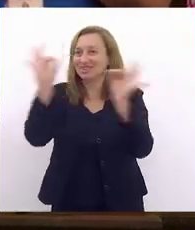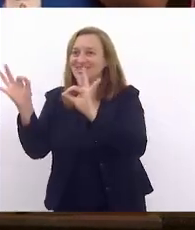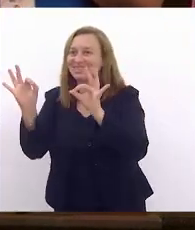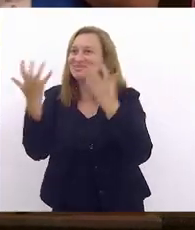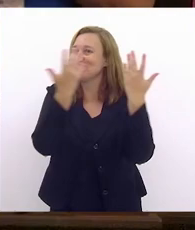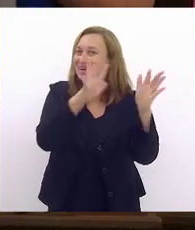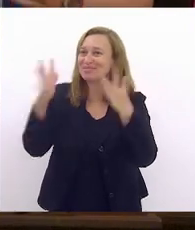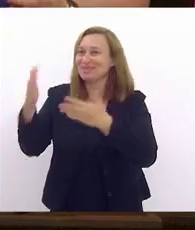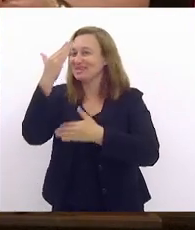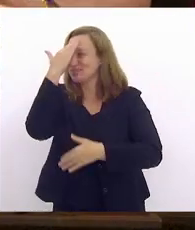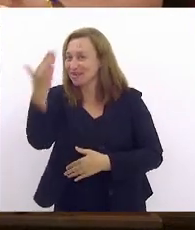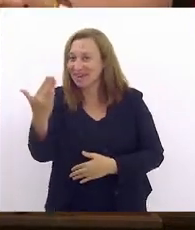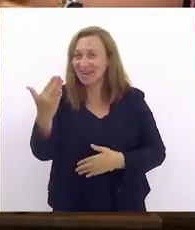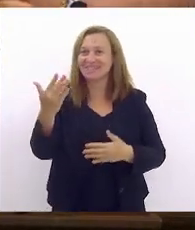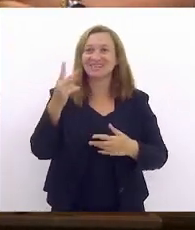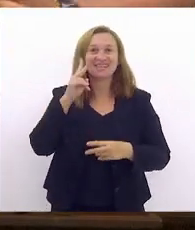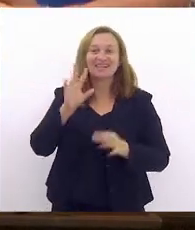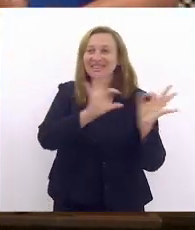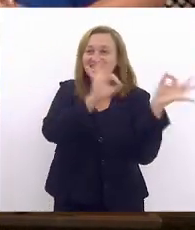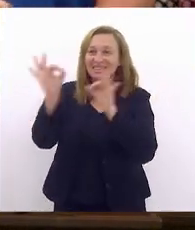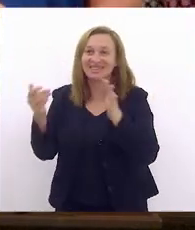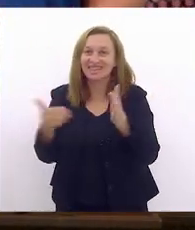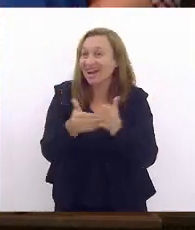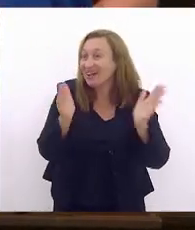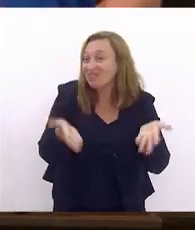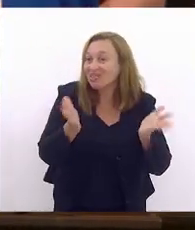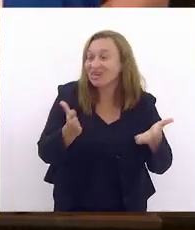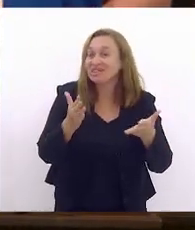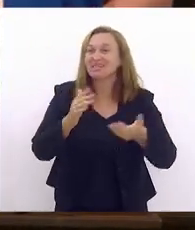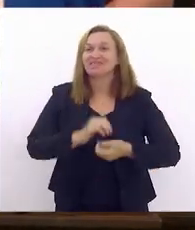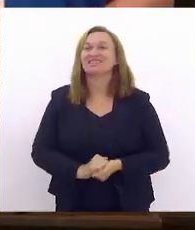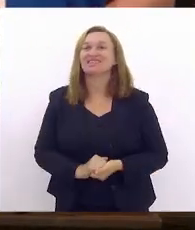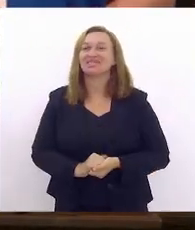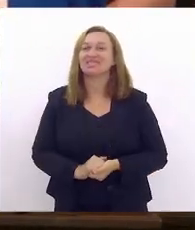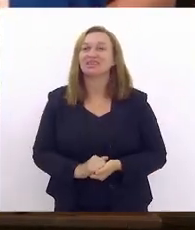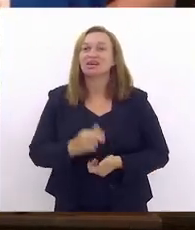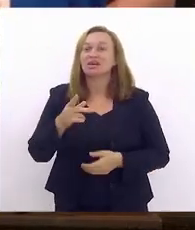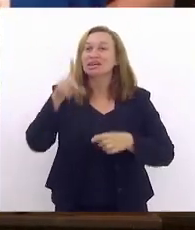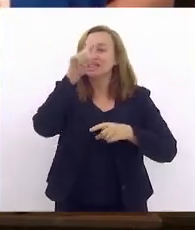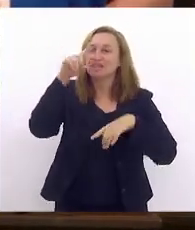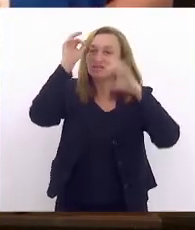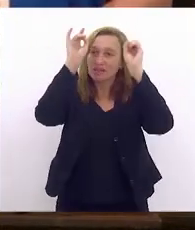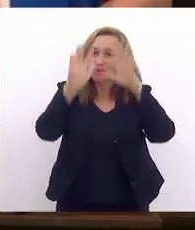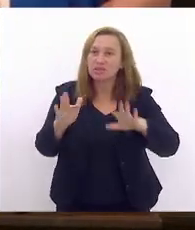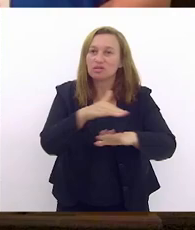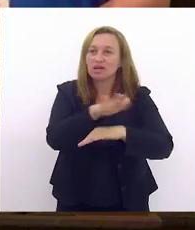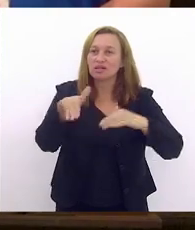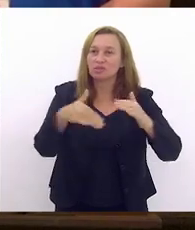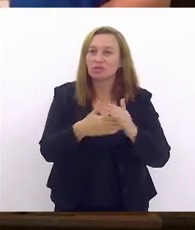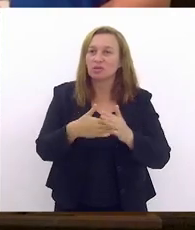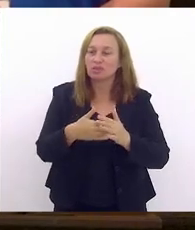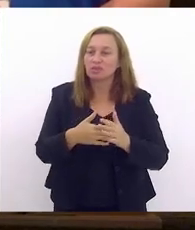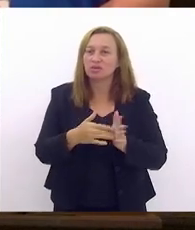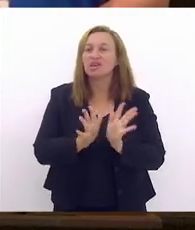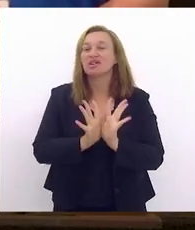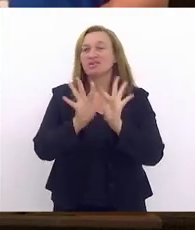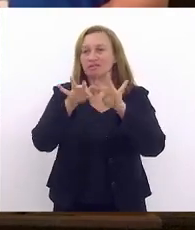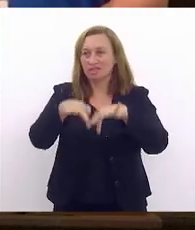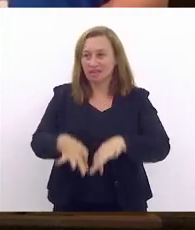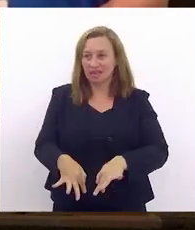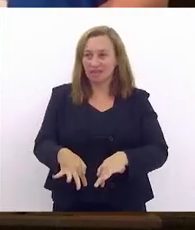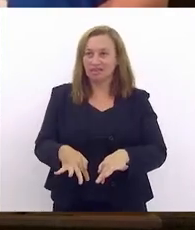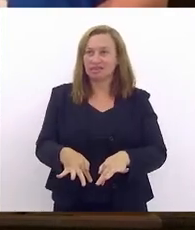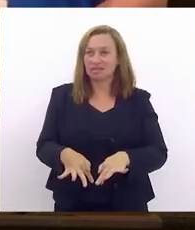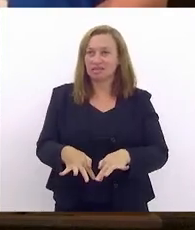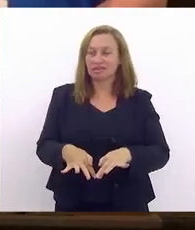obrigado que estavam nos assistindo até agora. Tenho dito que Deus nos abençoe a todos e declaro